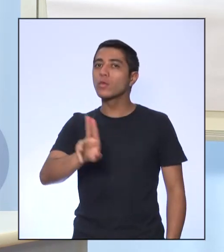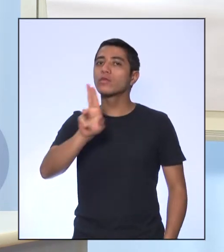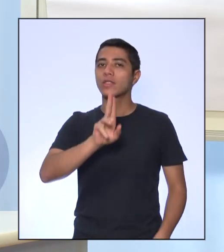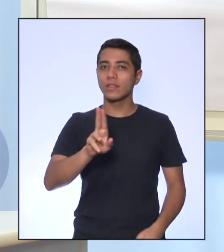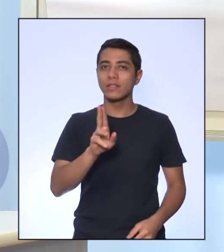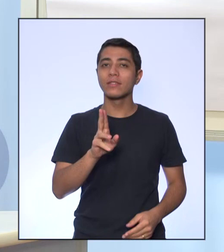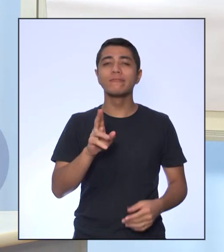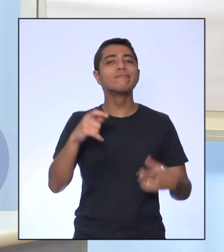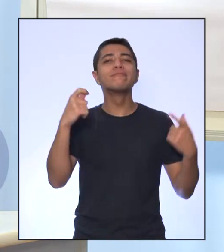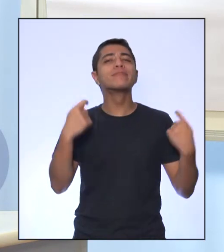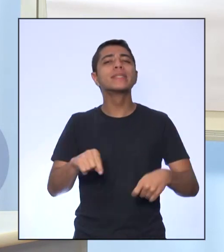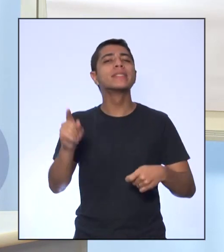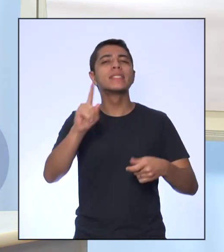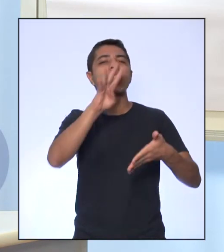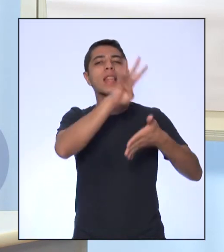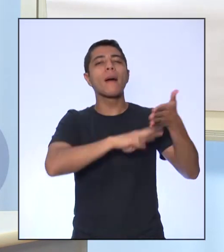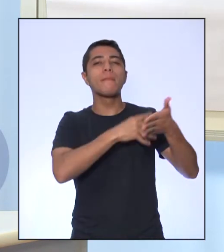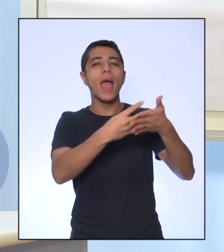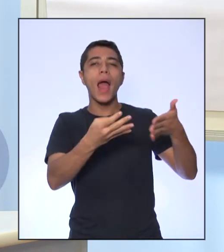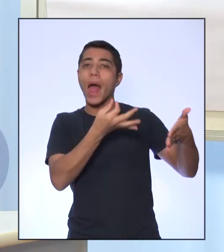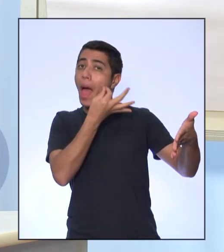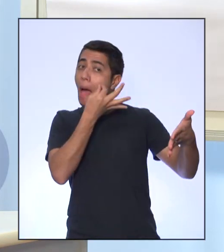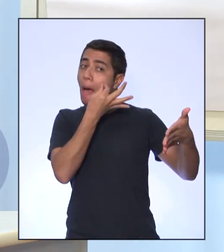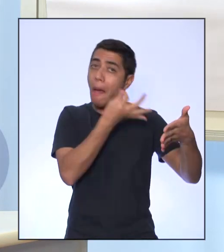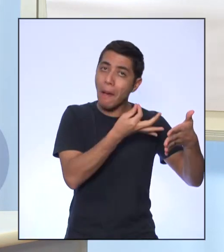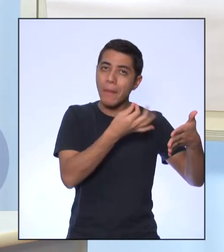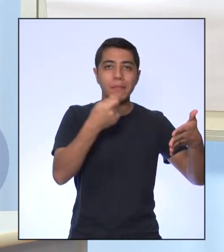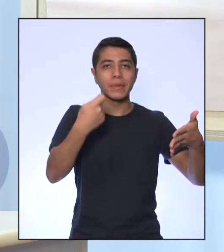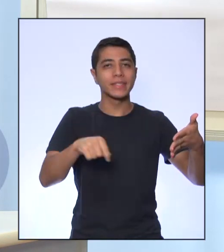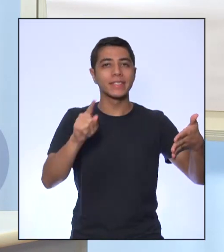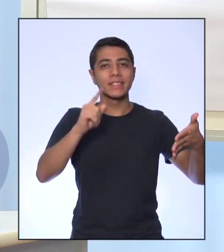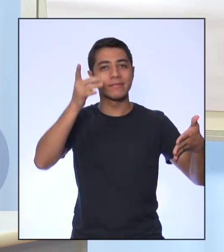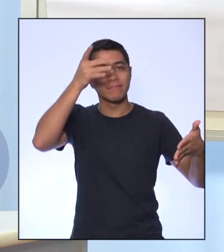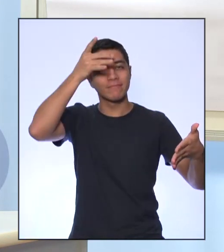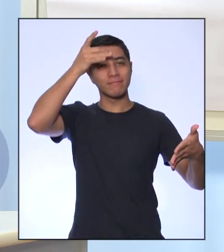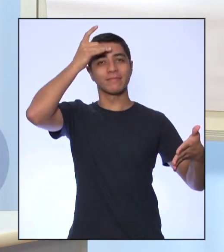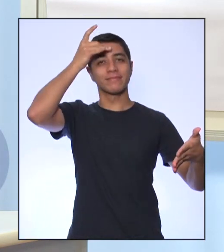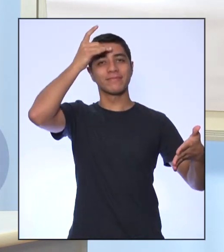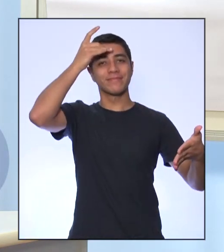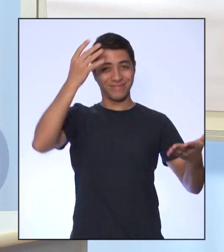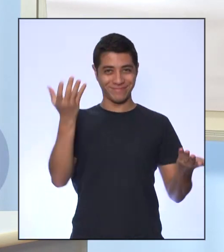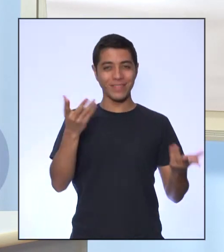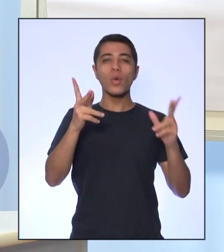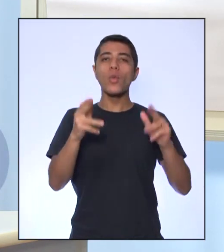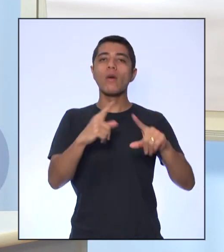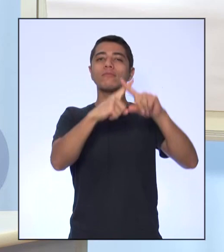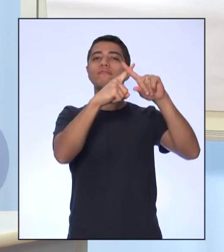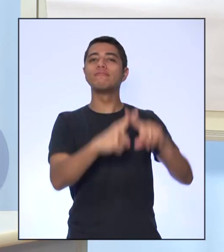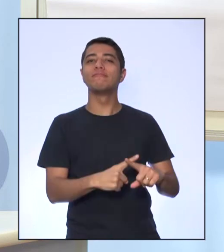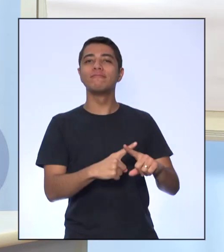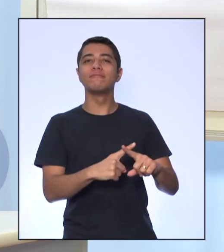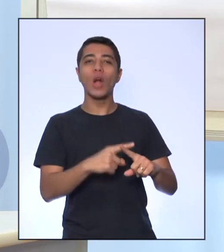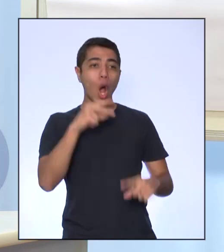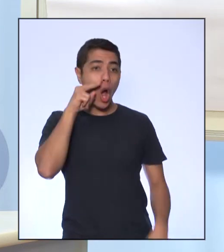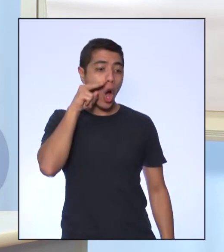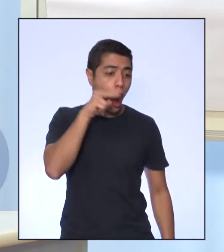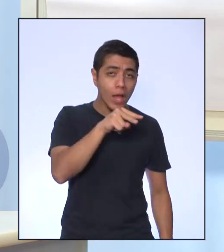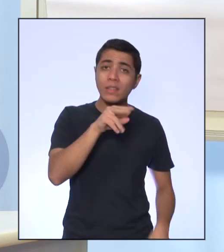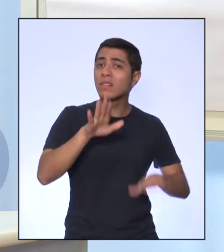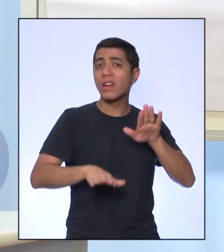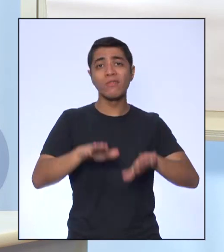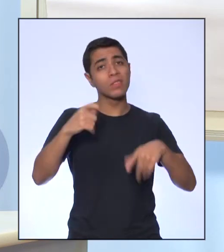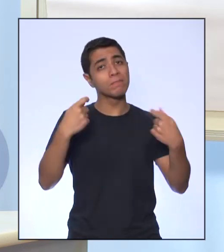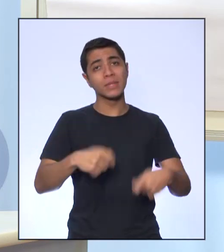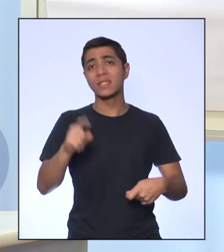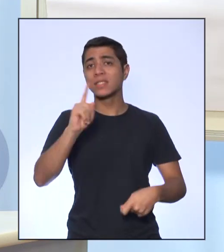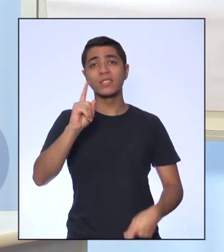vocês vão precisar ficar olhando na tabela é como a tabuada nem sempre uma multiplicação você precisa olhar na tabuada você pode fazer direto olhando